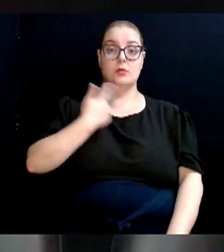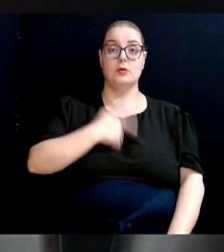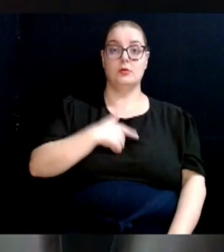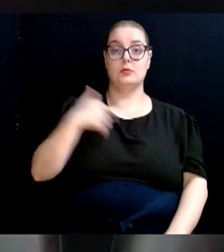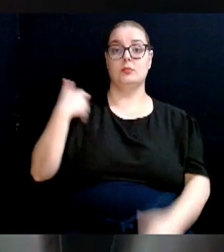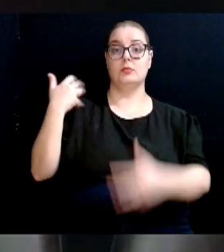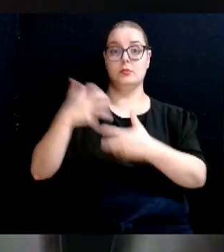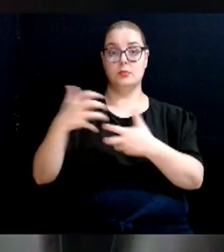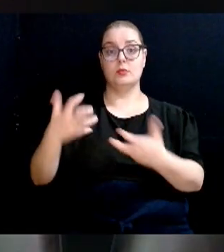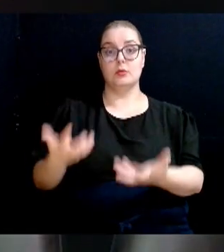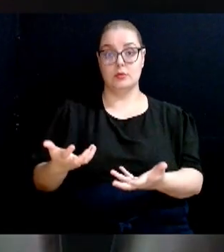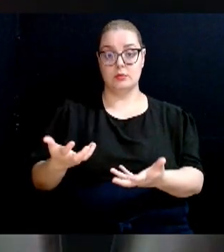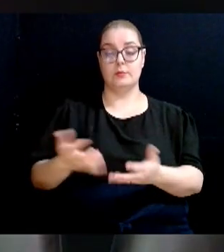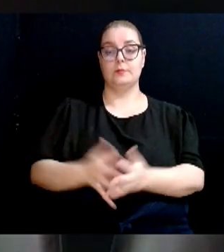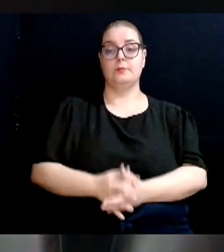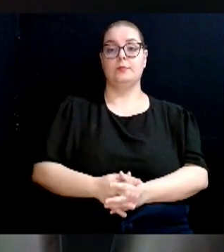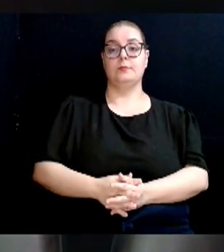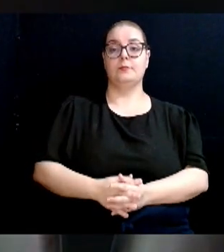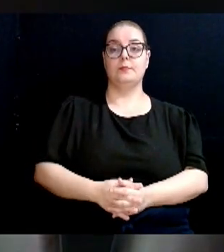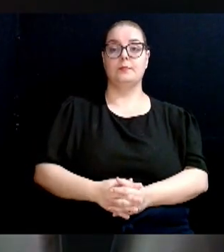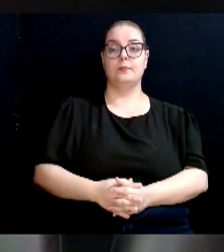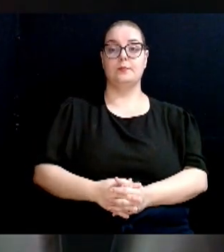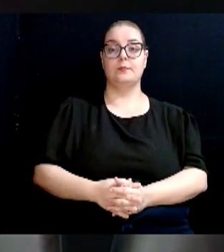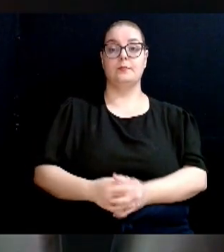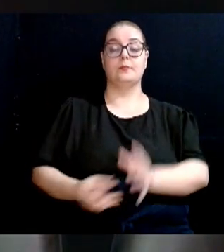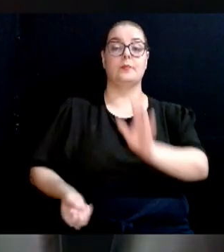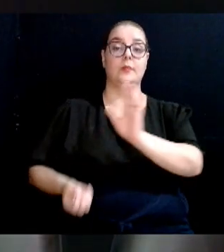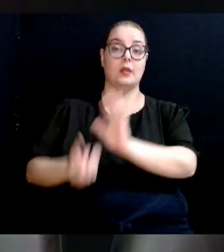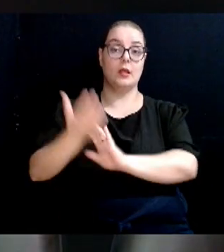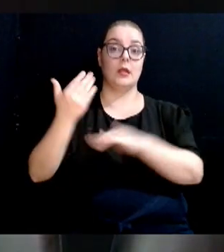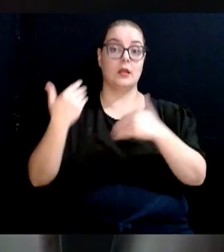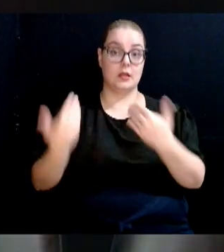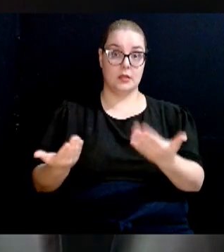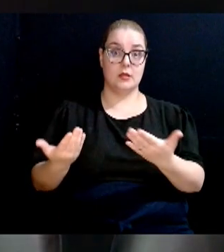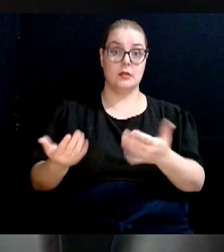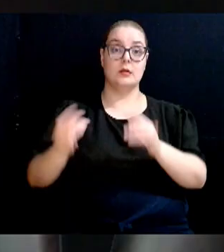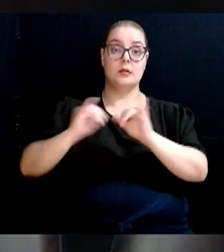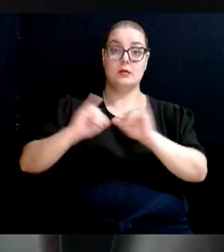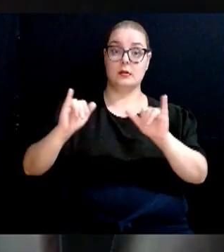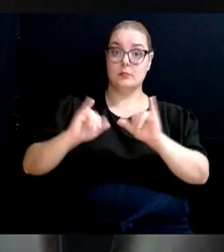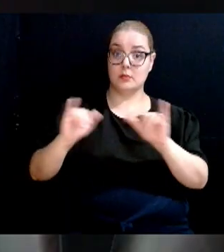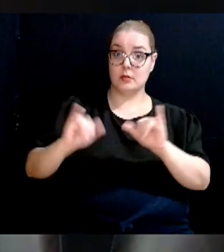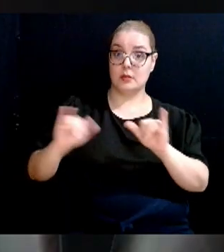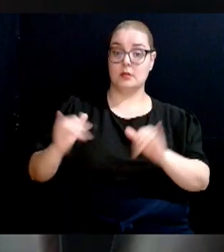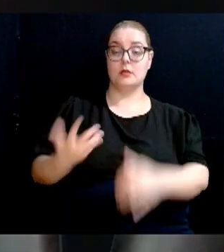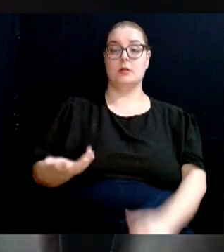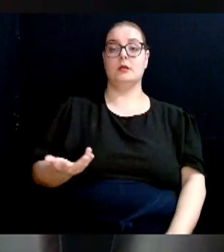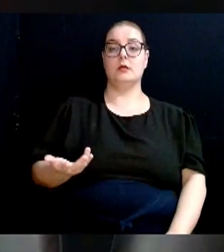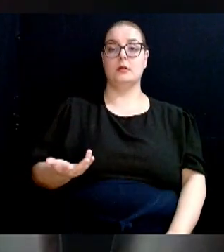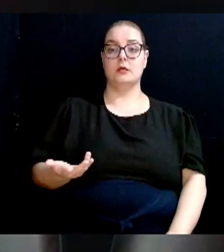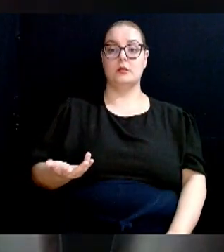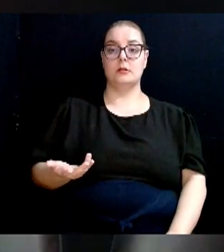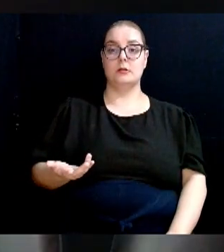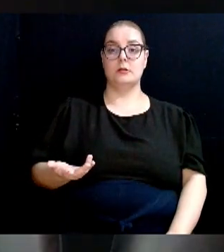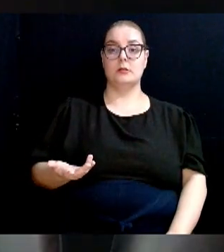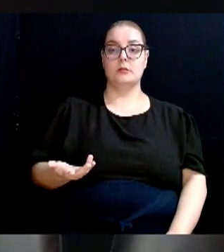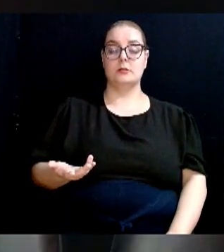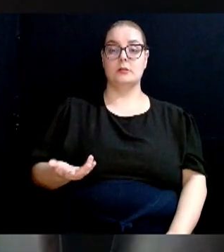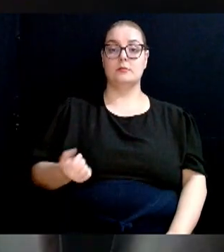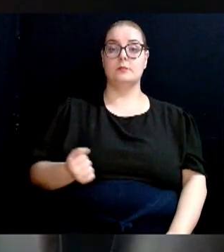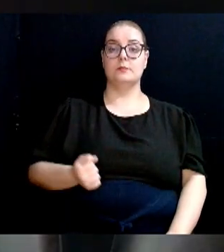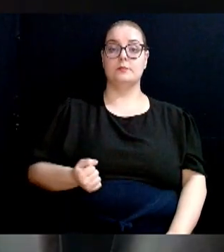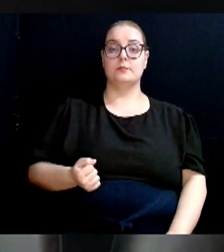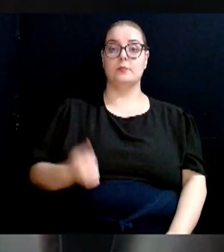né? É criar aí até campanhas, né, de que o